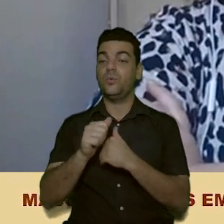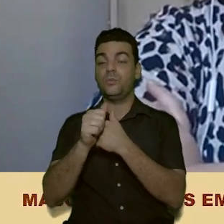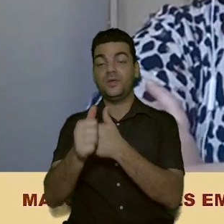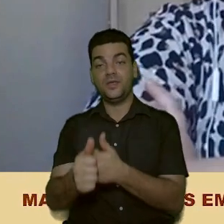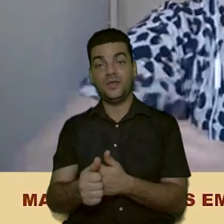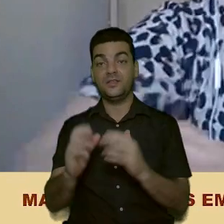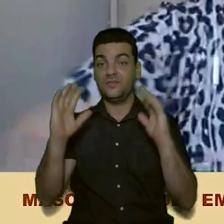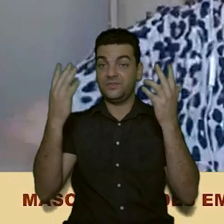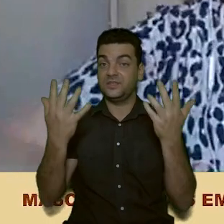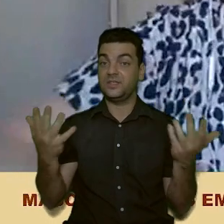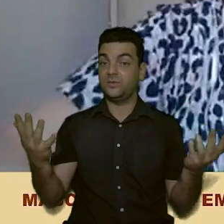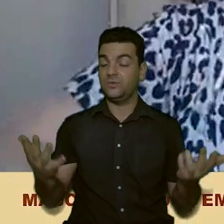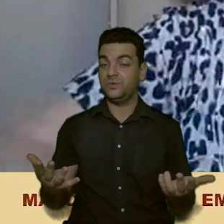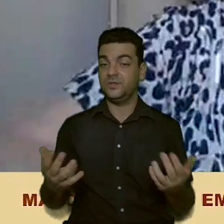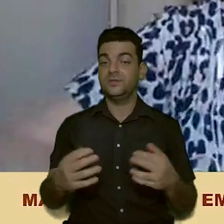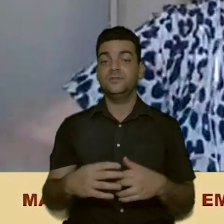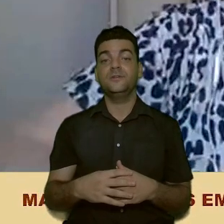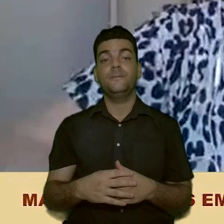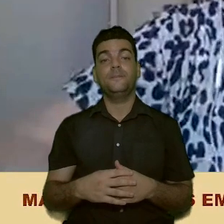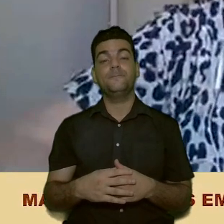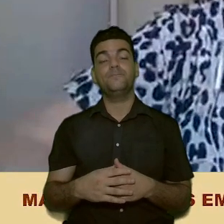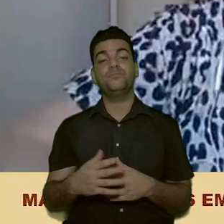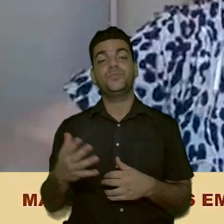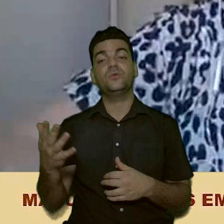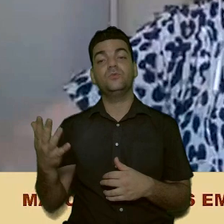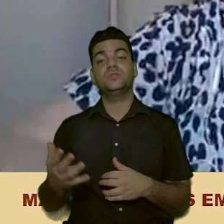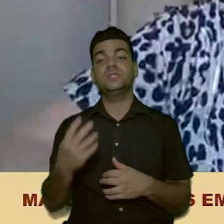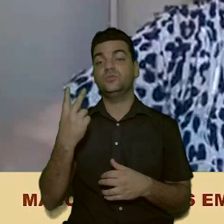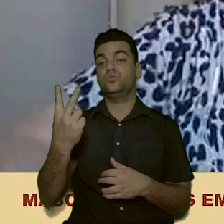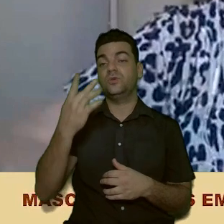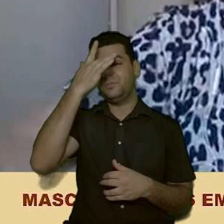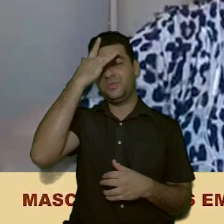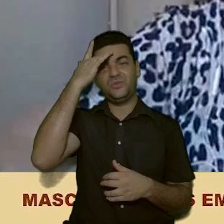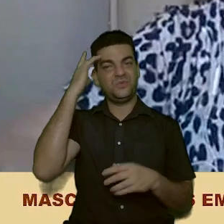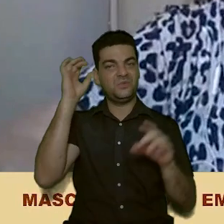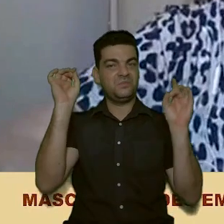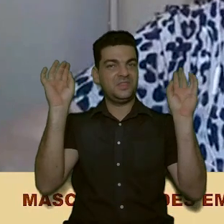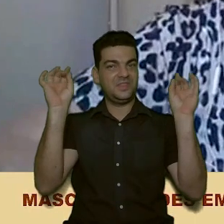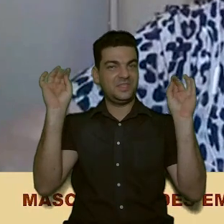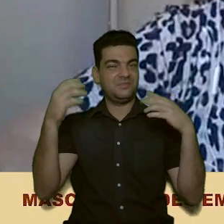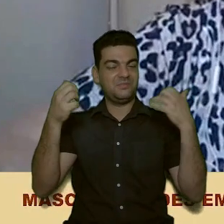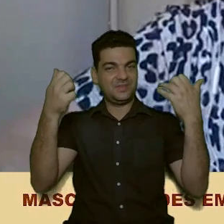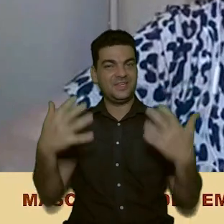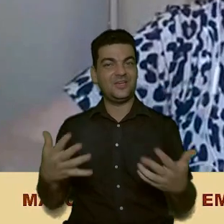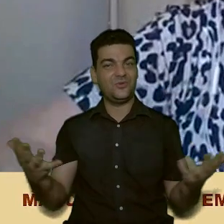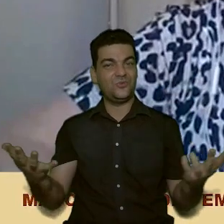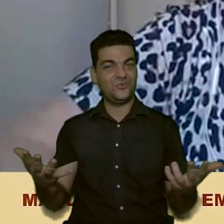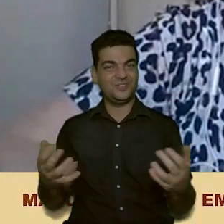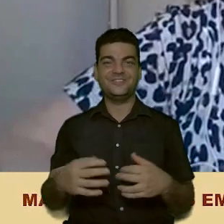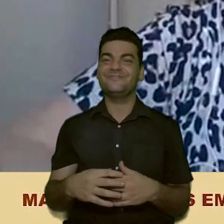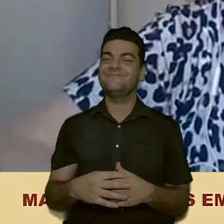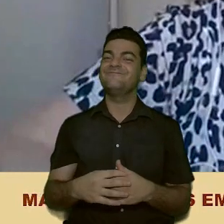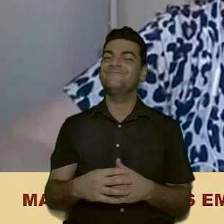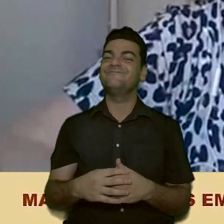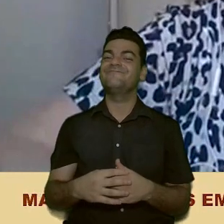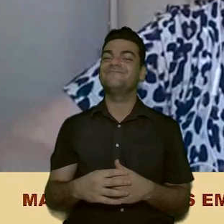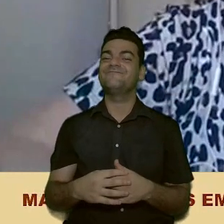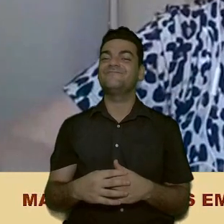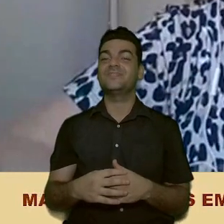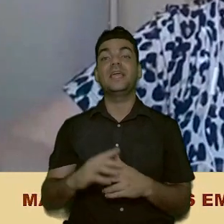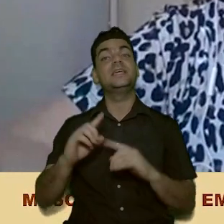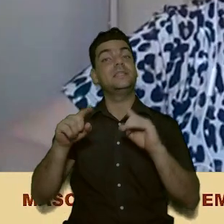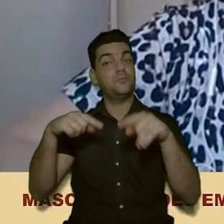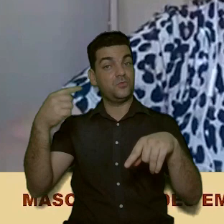esse evento. Hoje nós temos duas pessoas maravilhosas para falar sobre o tema e depois